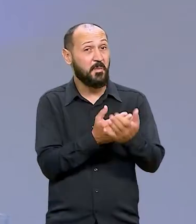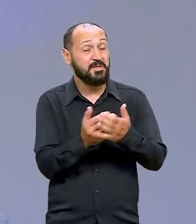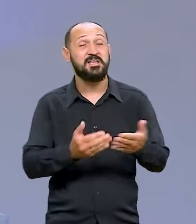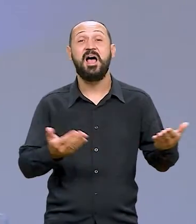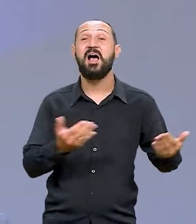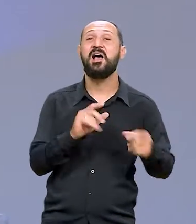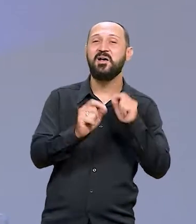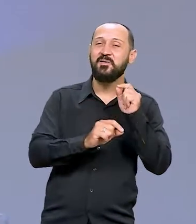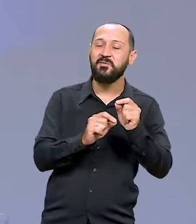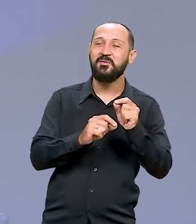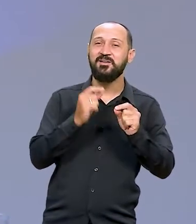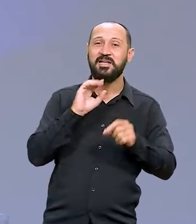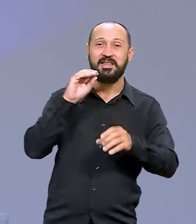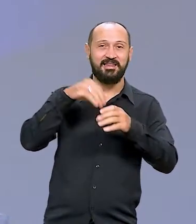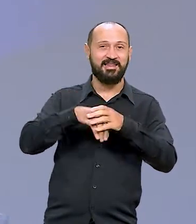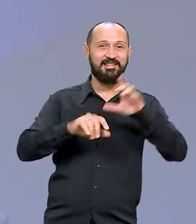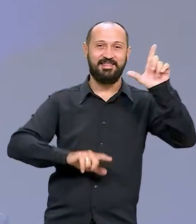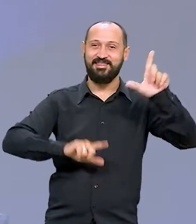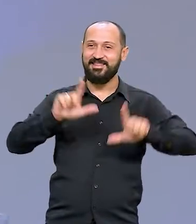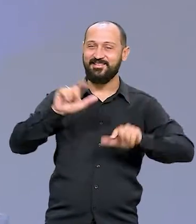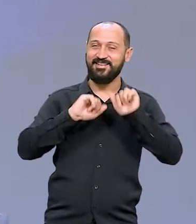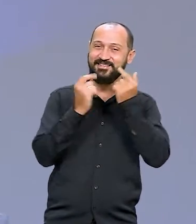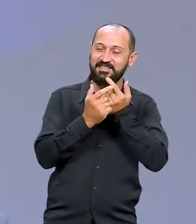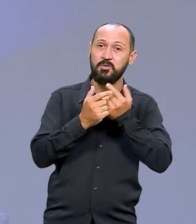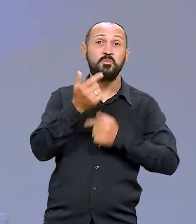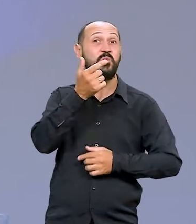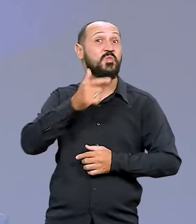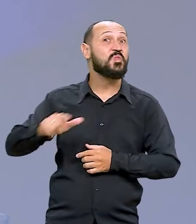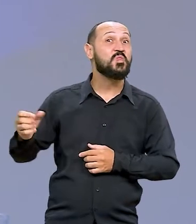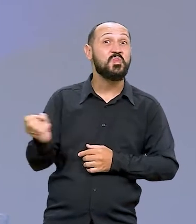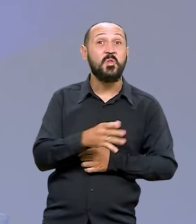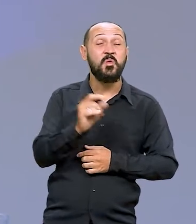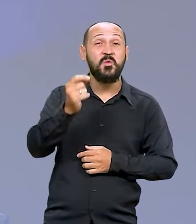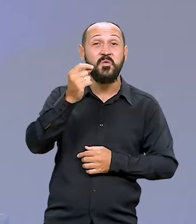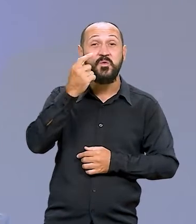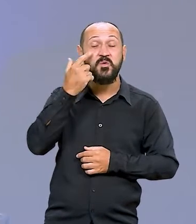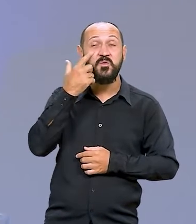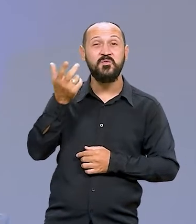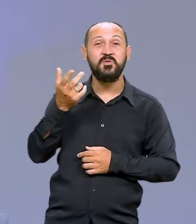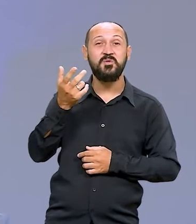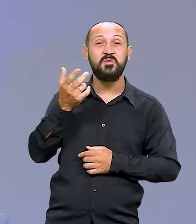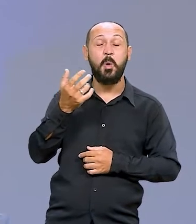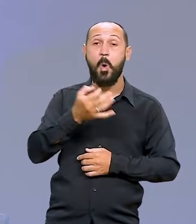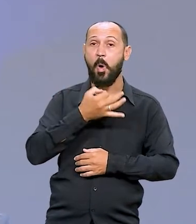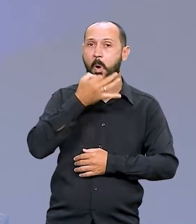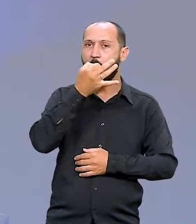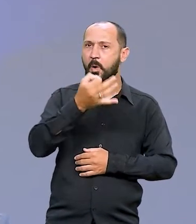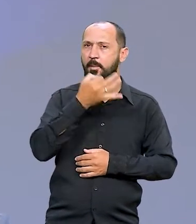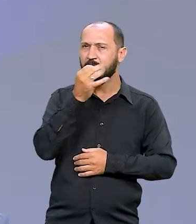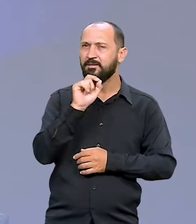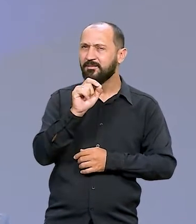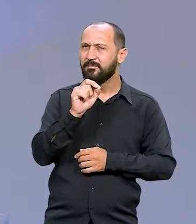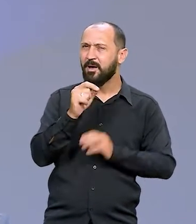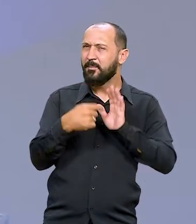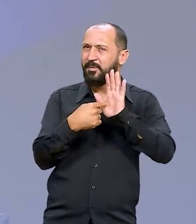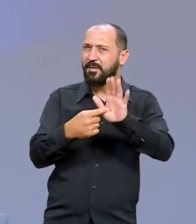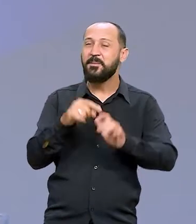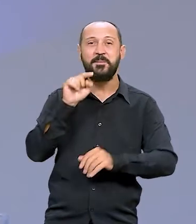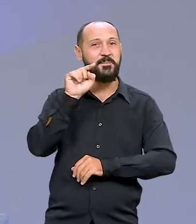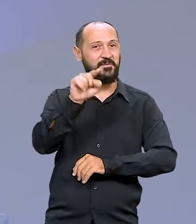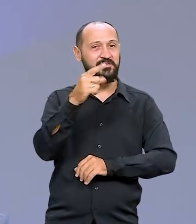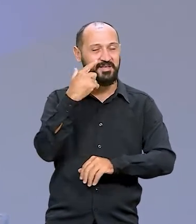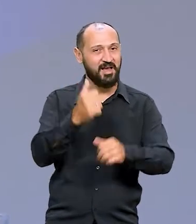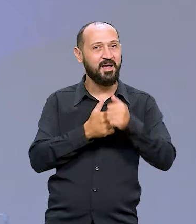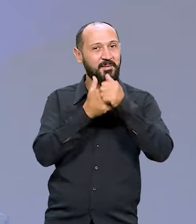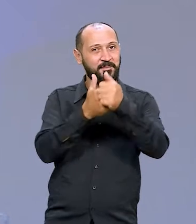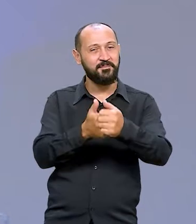Muito bem, começa a partir de agora, diretamente da TV Assembleia, mais uma edição do Ponto de Vista, um programa pensado para apresentar a